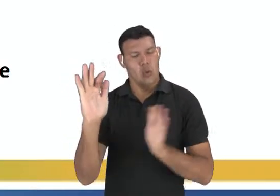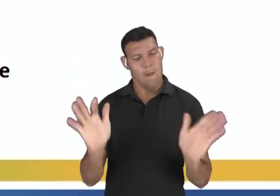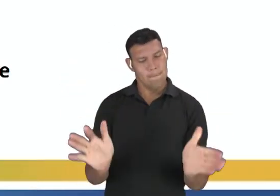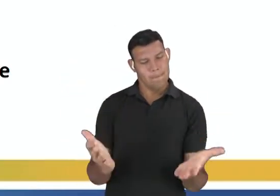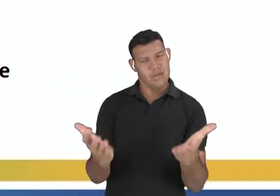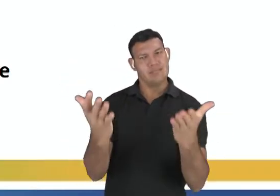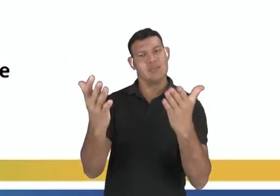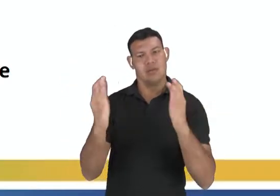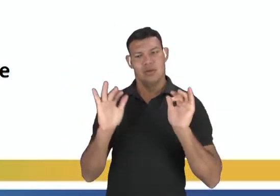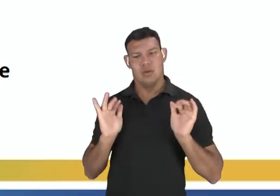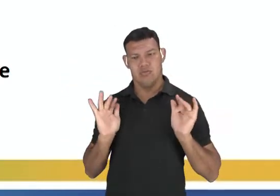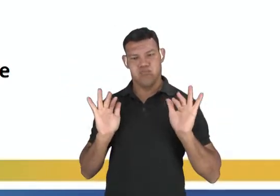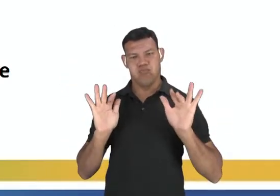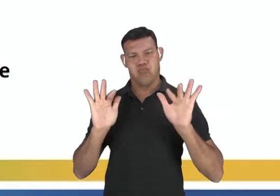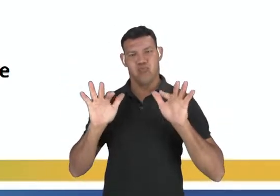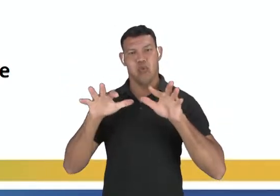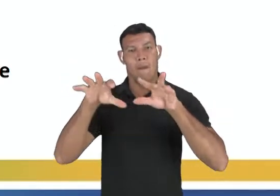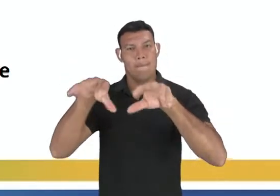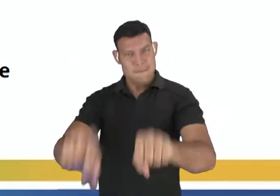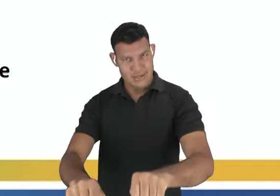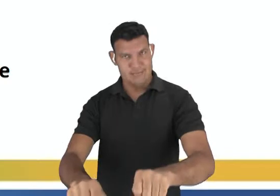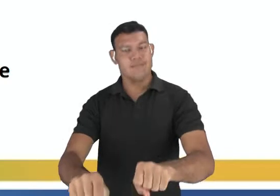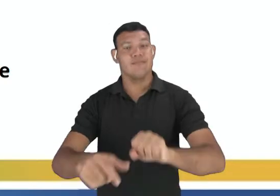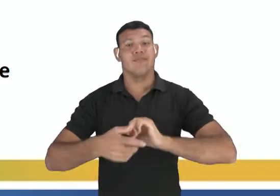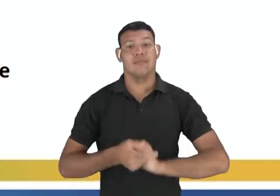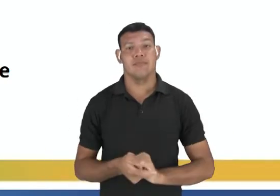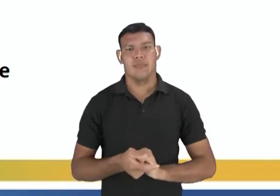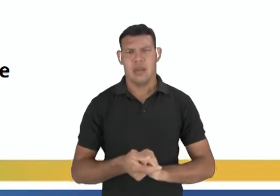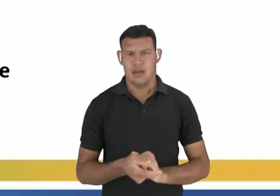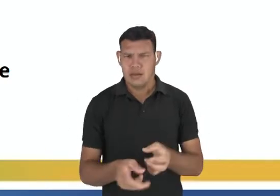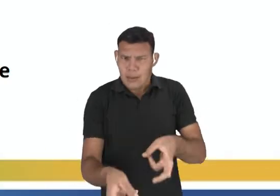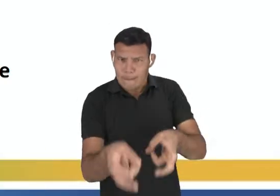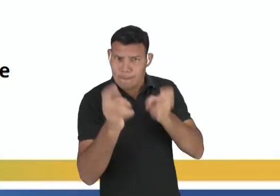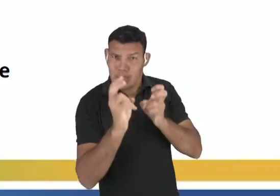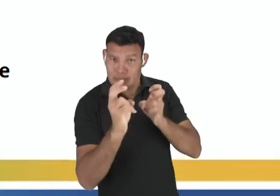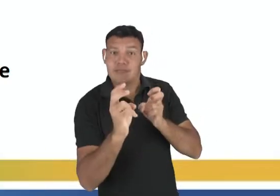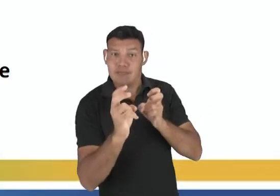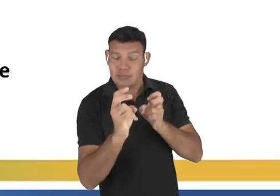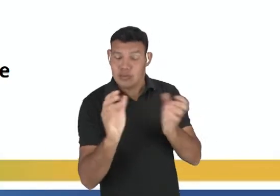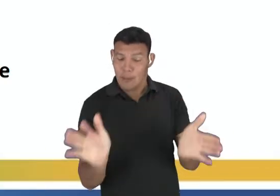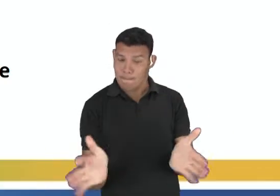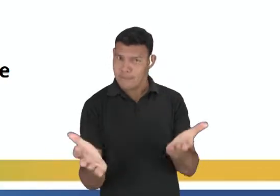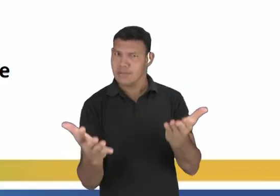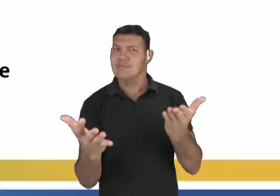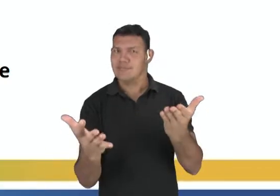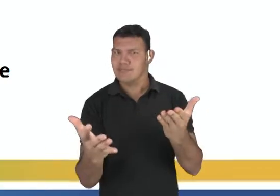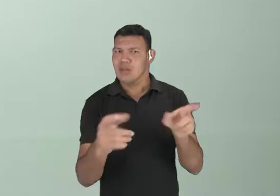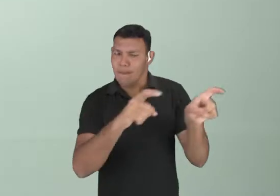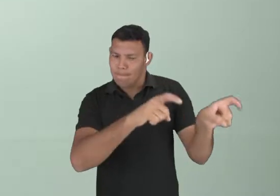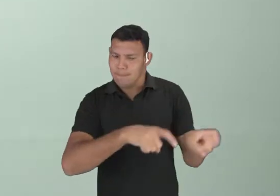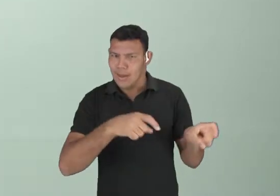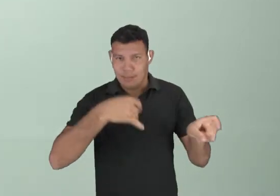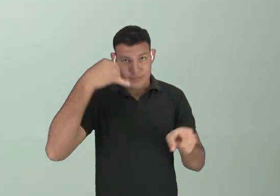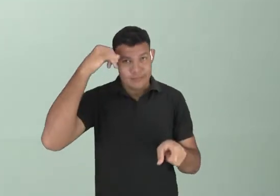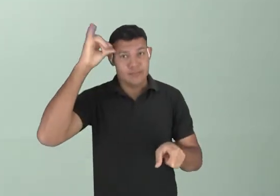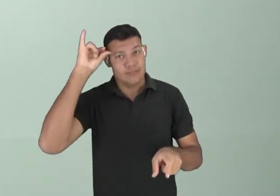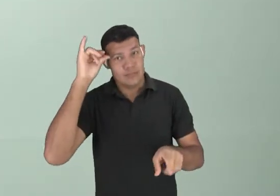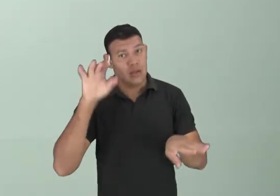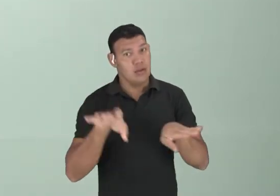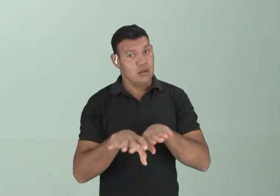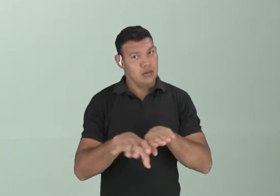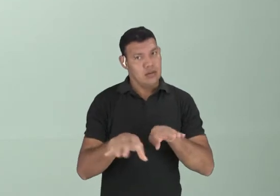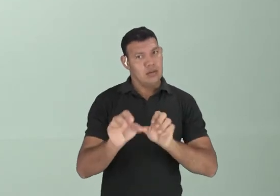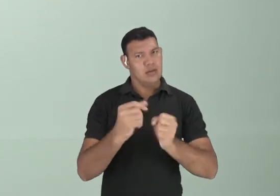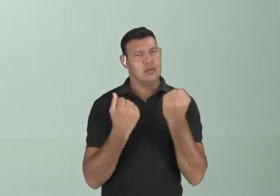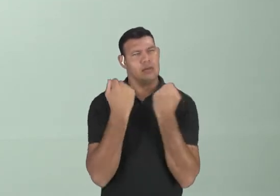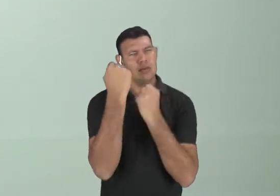Então veja que tanto o setor agropecuário como industrial foram as grandes razões para ocupar a Amazônia, mas no